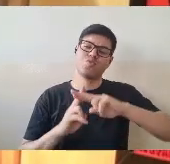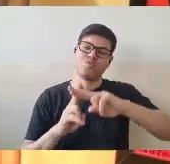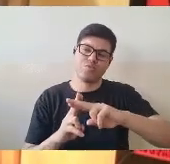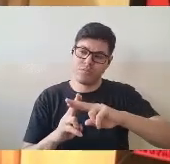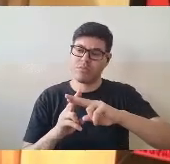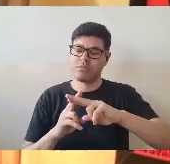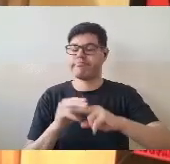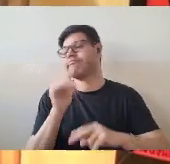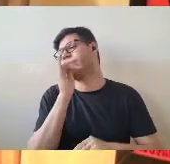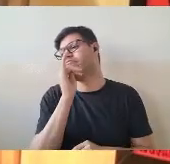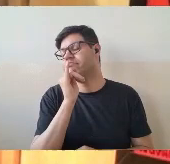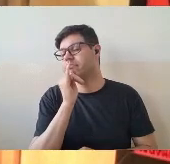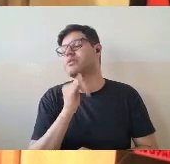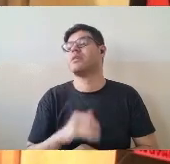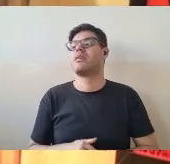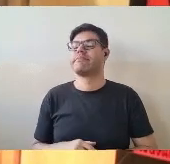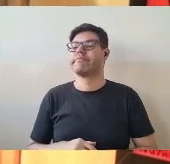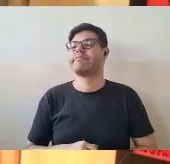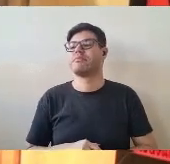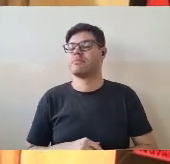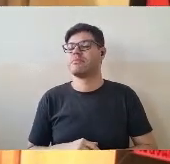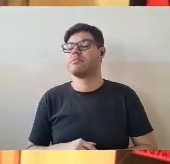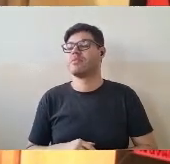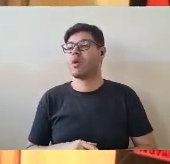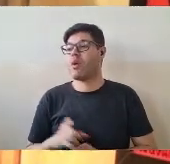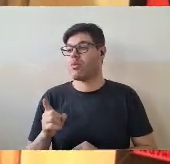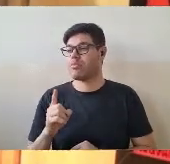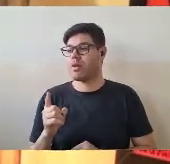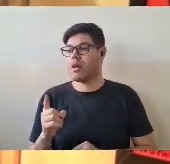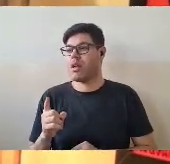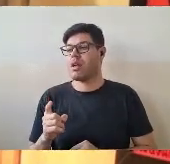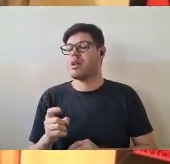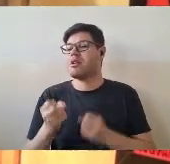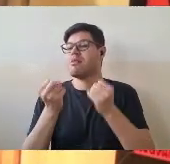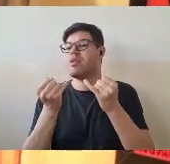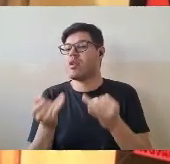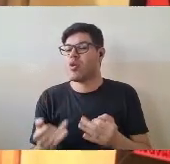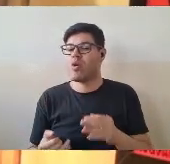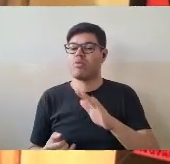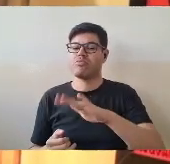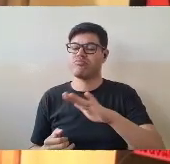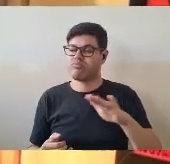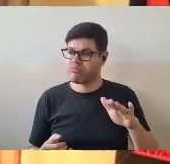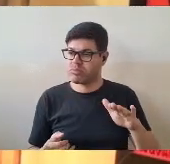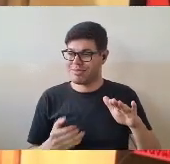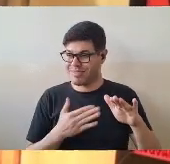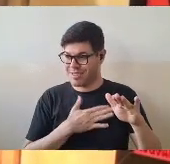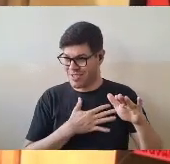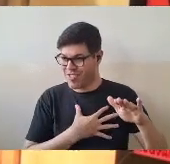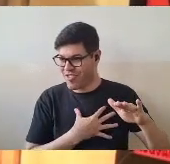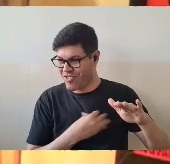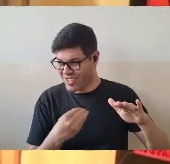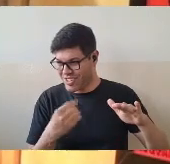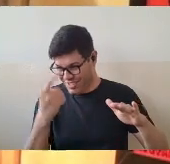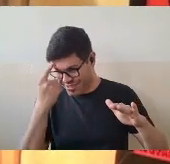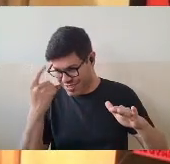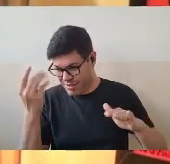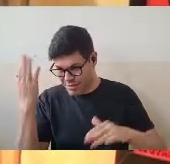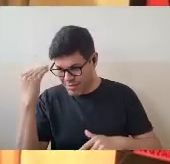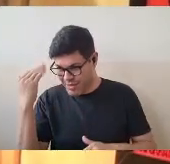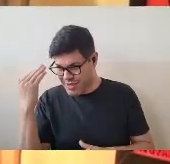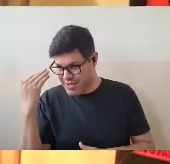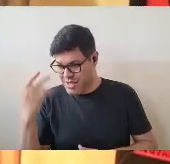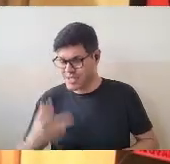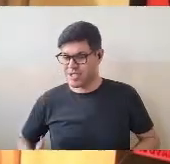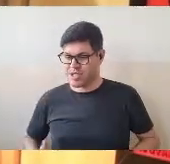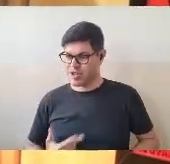meu garoto mais novo. Eu tinha como pagar e tal, fez quando ele tinha 2 anos, acho. Ele fez a cirurgia. E quando a pessoa não tem, dia de